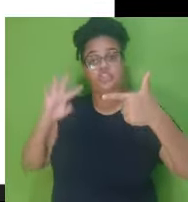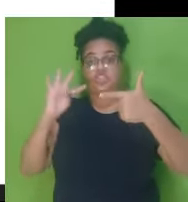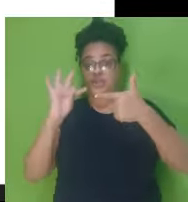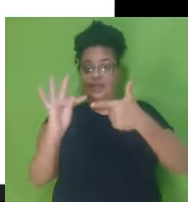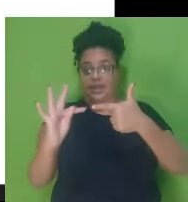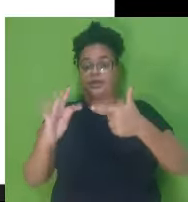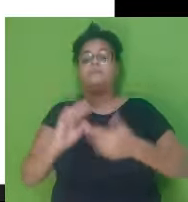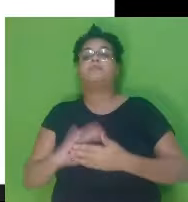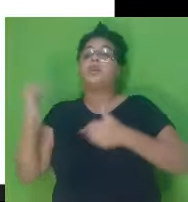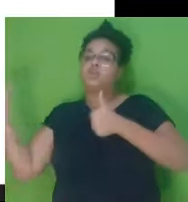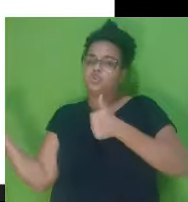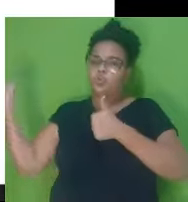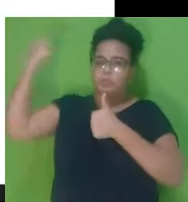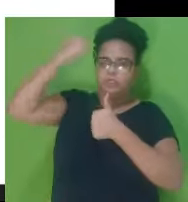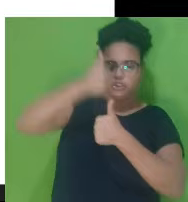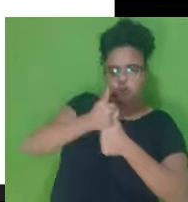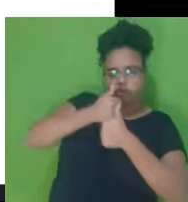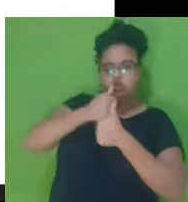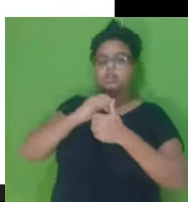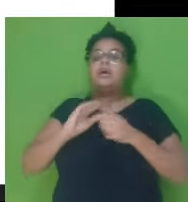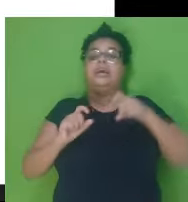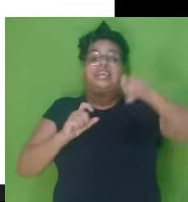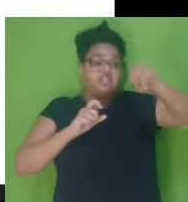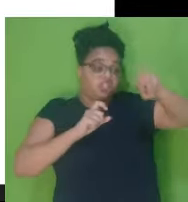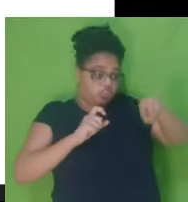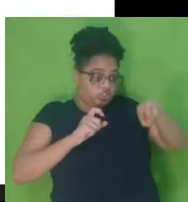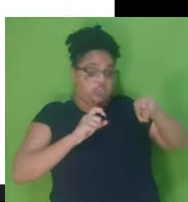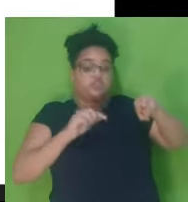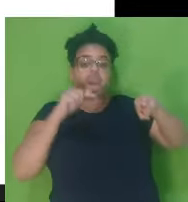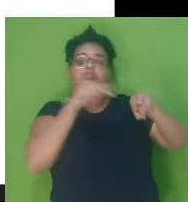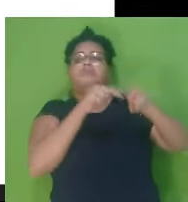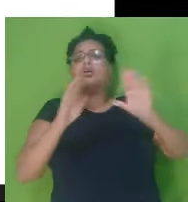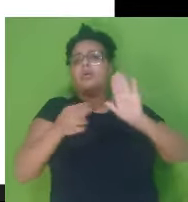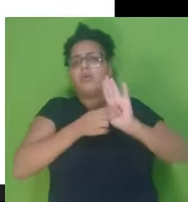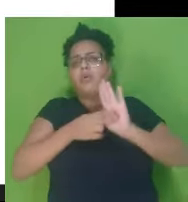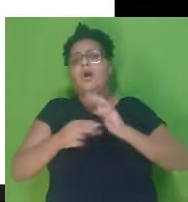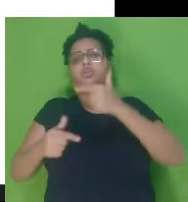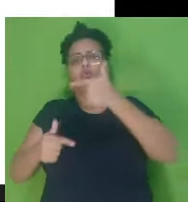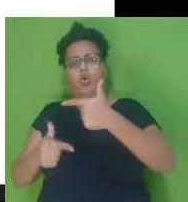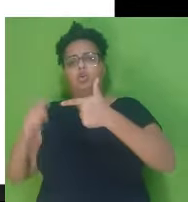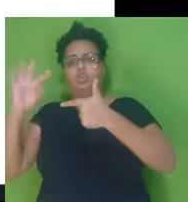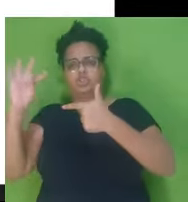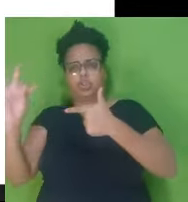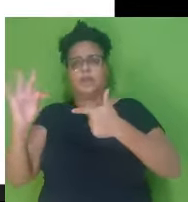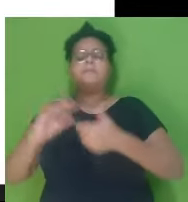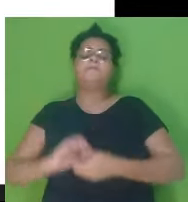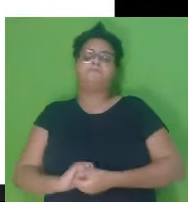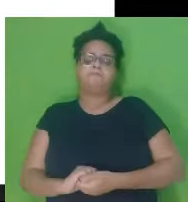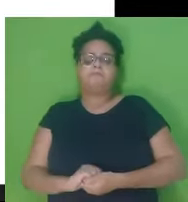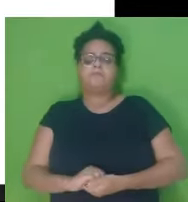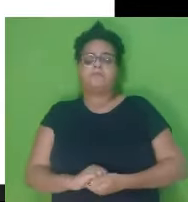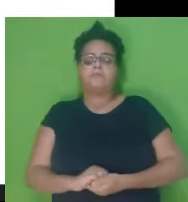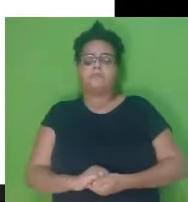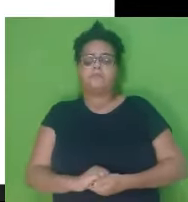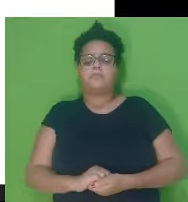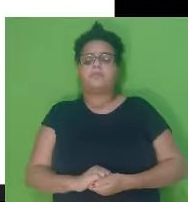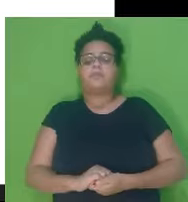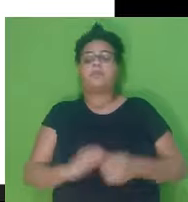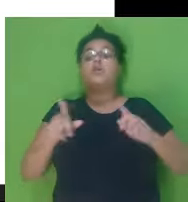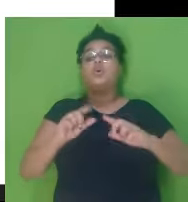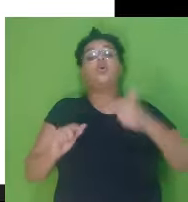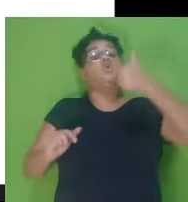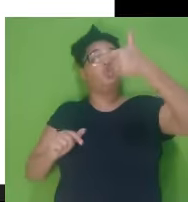Então, se eu substituir x igual a 2t aqui, né, essa fração